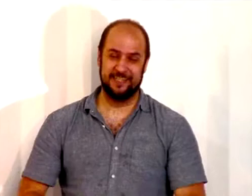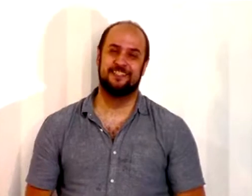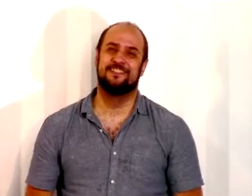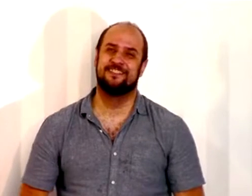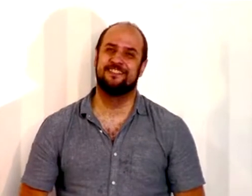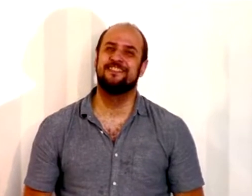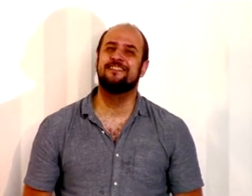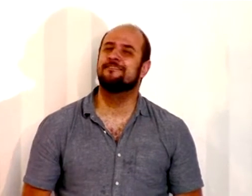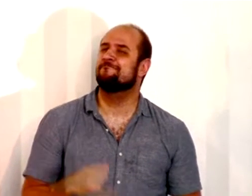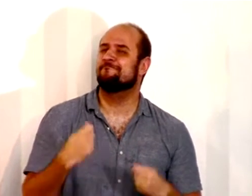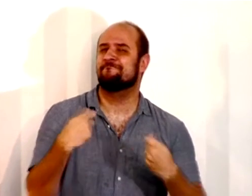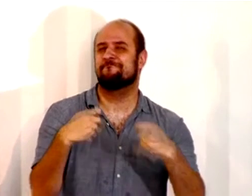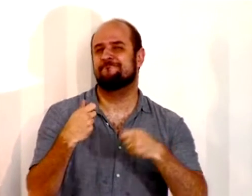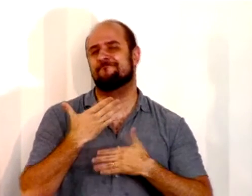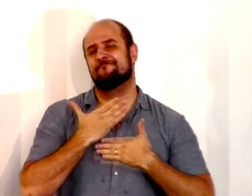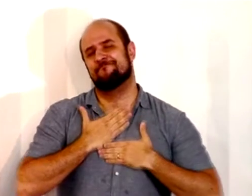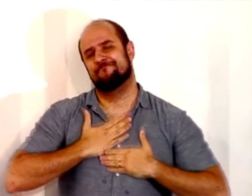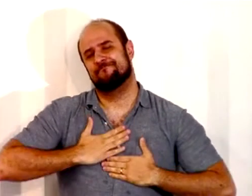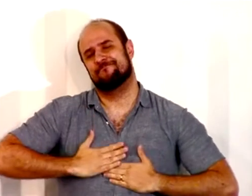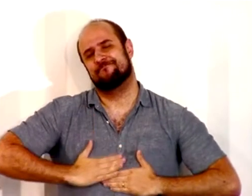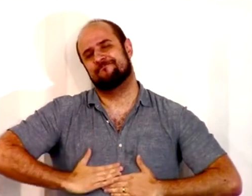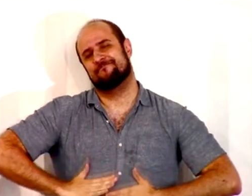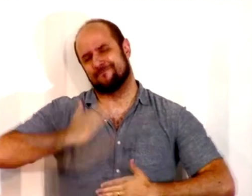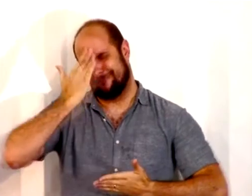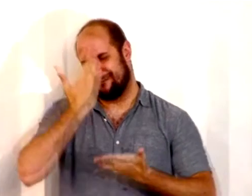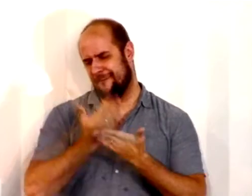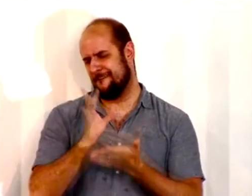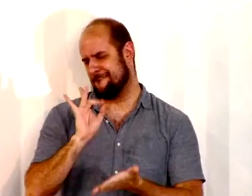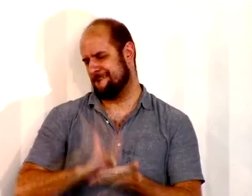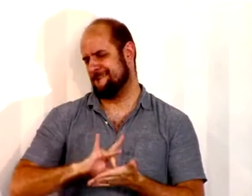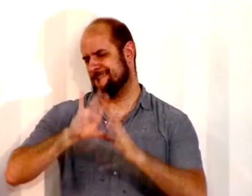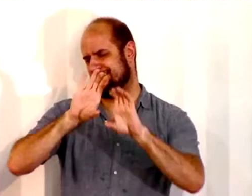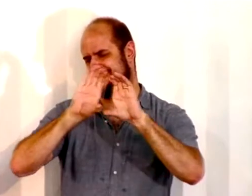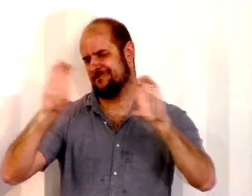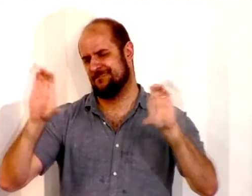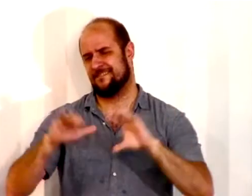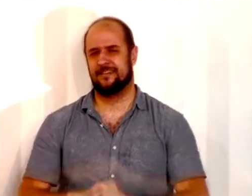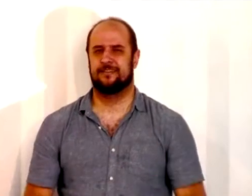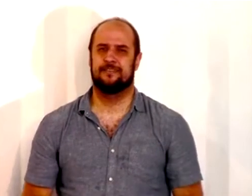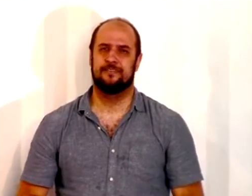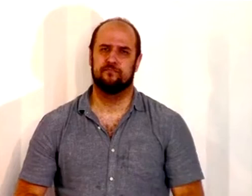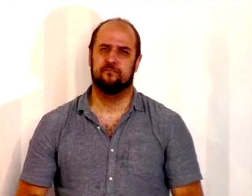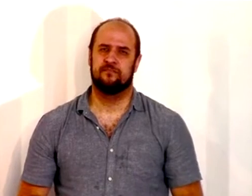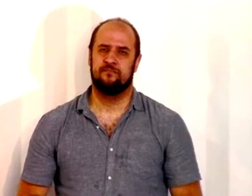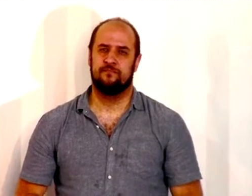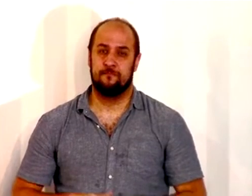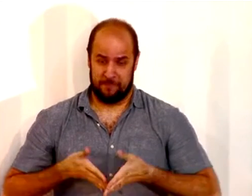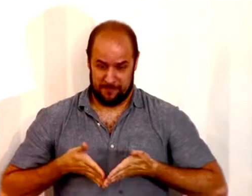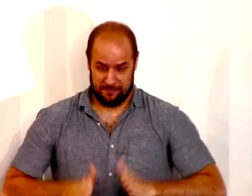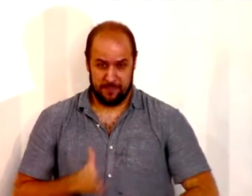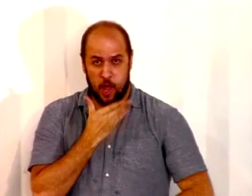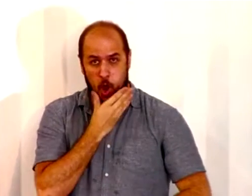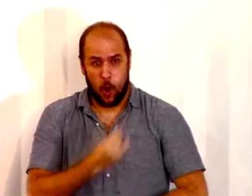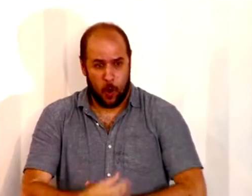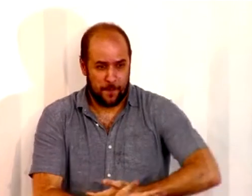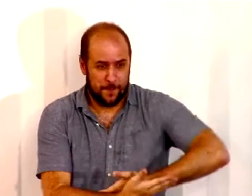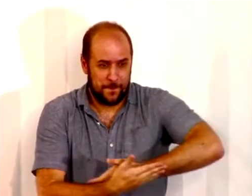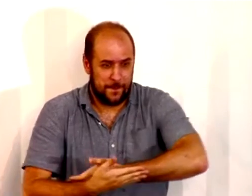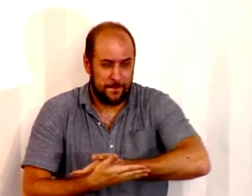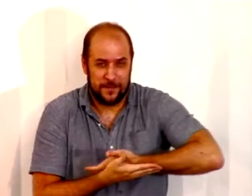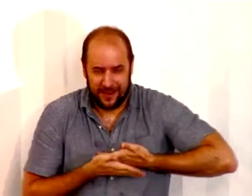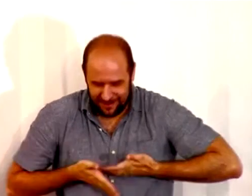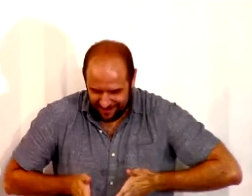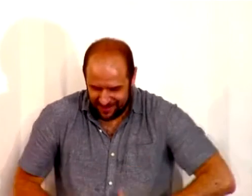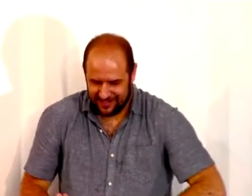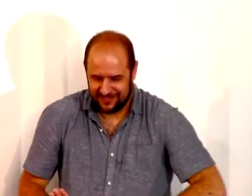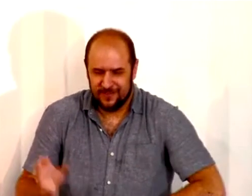e nós devemos descansar então debaixo dessas verdades dos céus. Um menino nos nasceu,